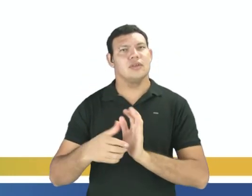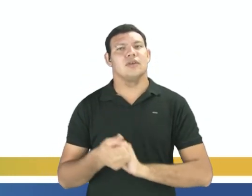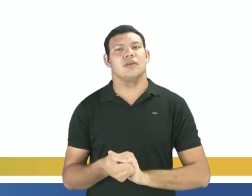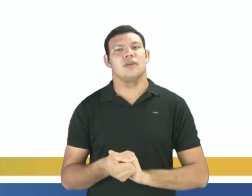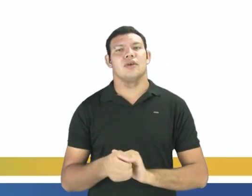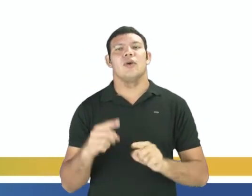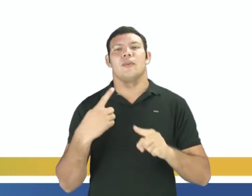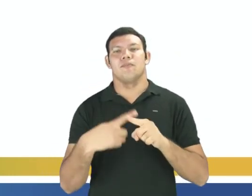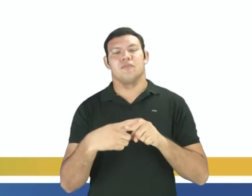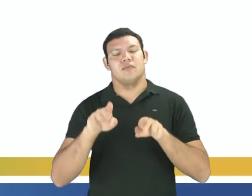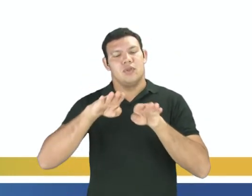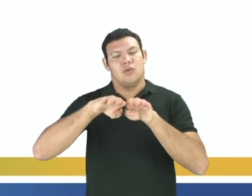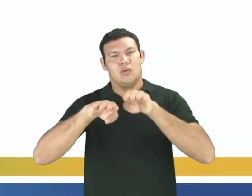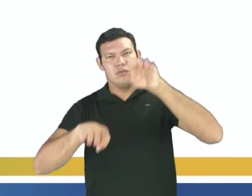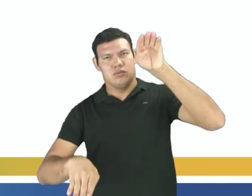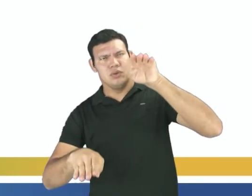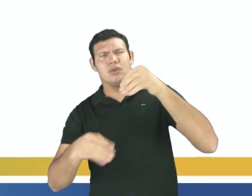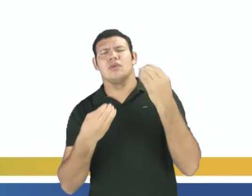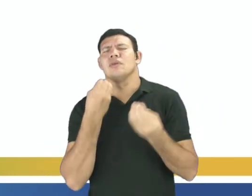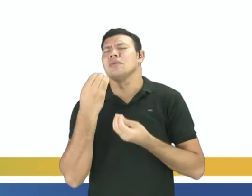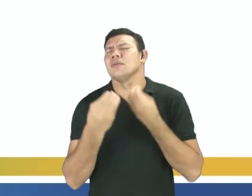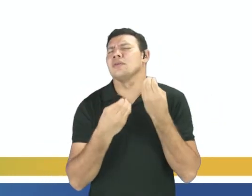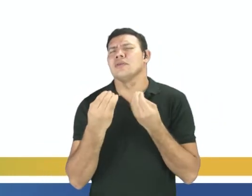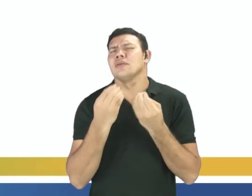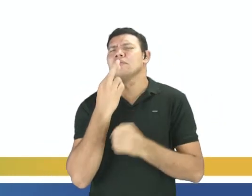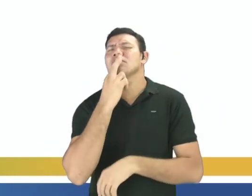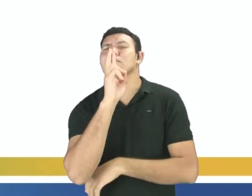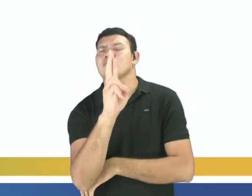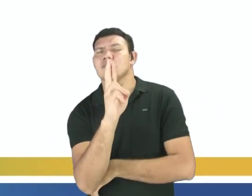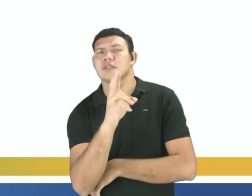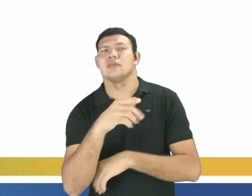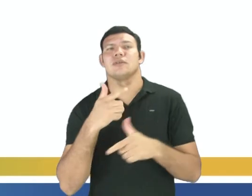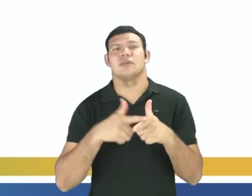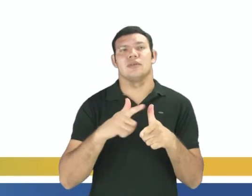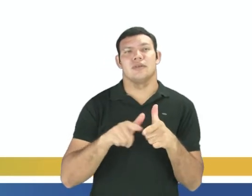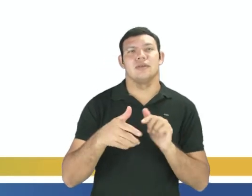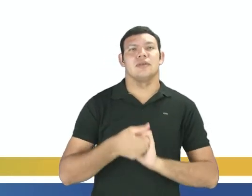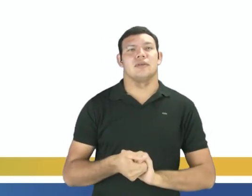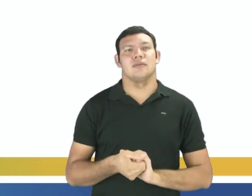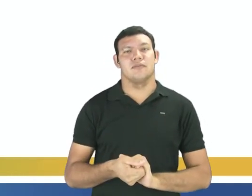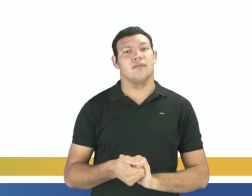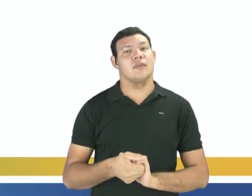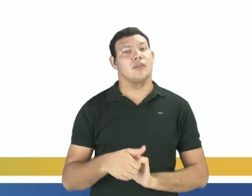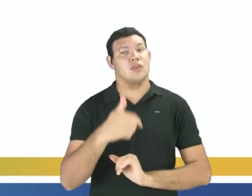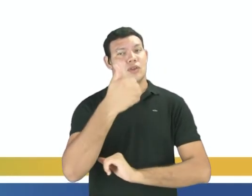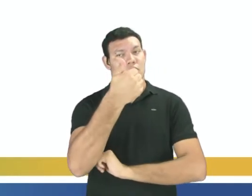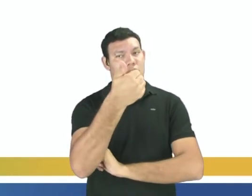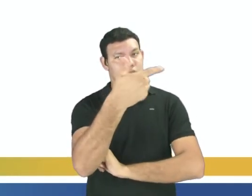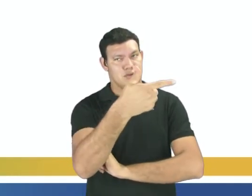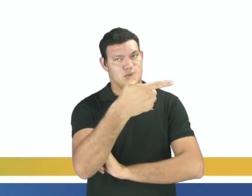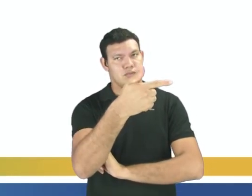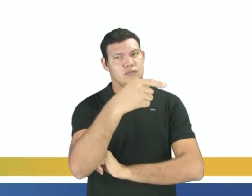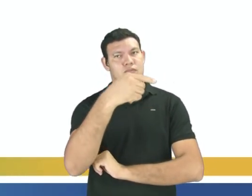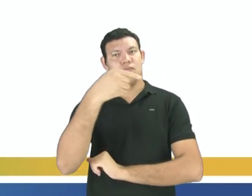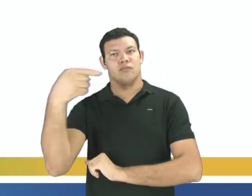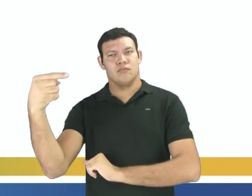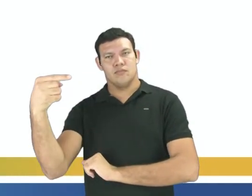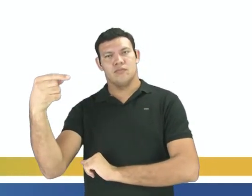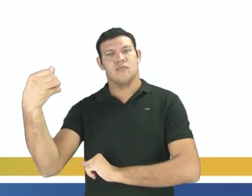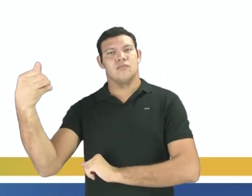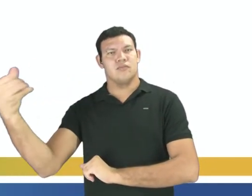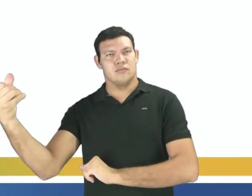inversamente proporcionais. E como que ficaria a resolução disso aí? 12 está para 6, certo? Assim como